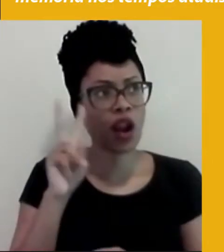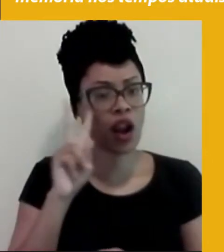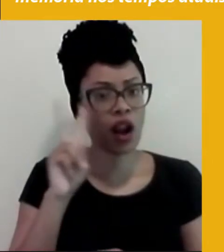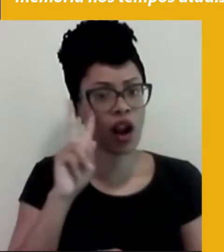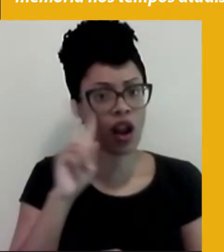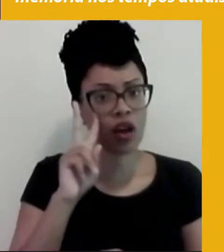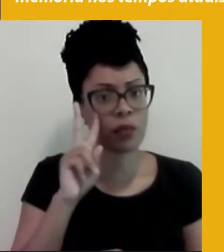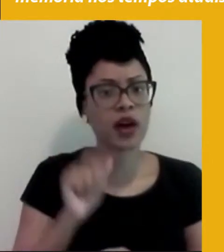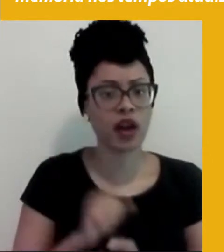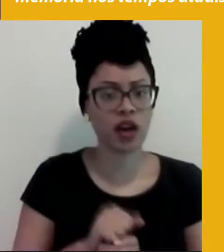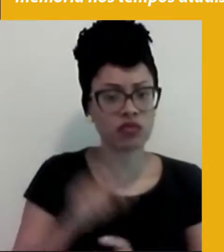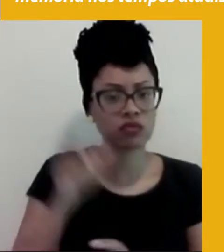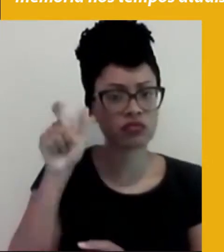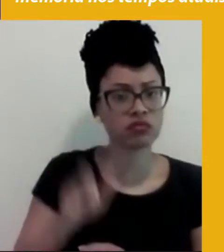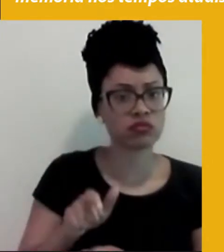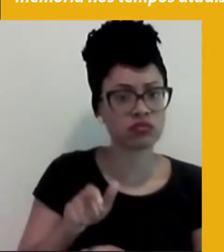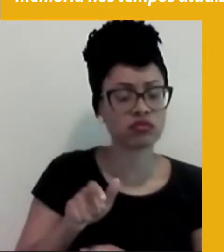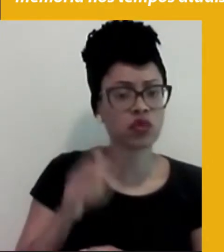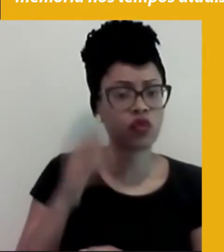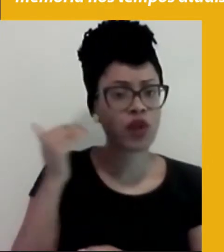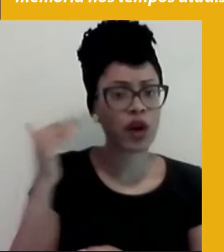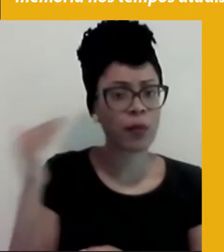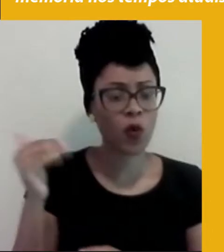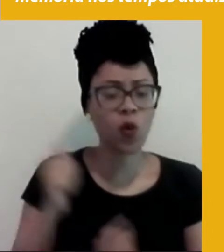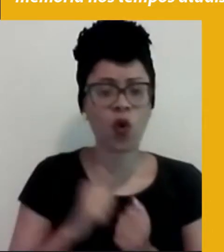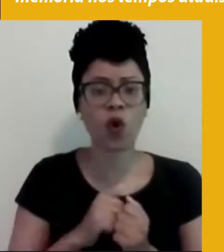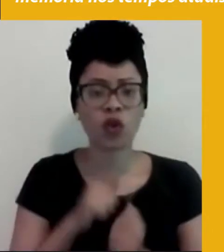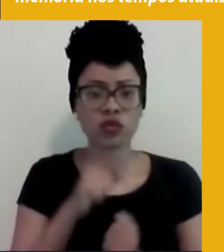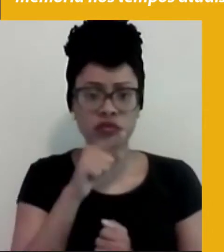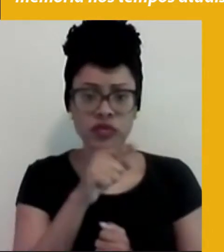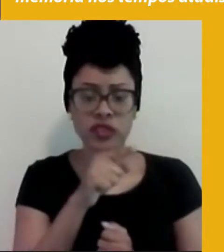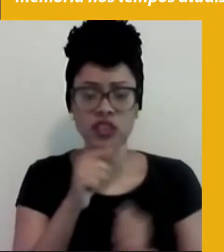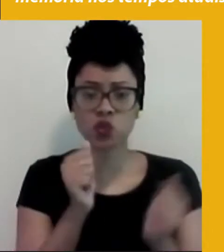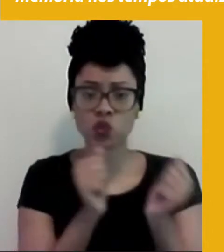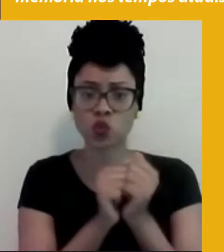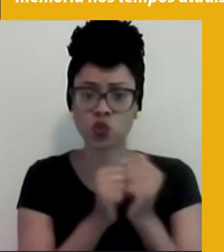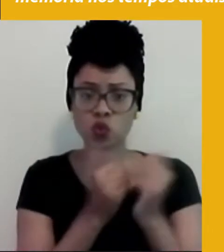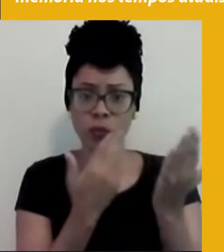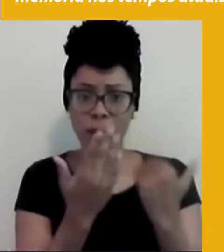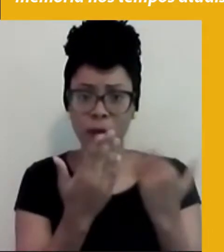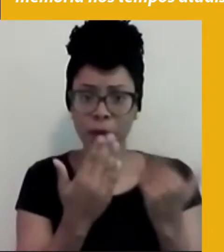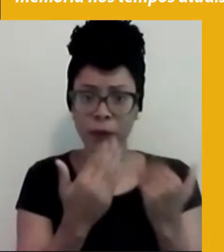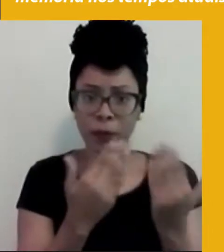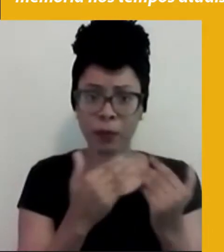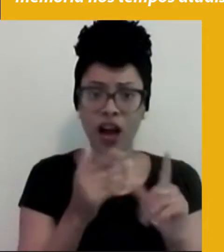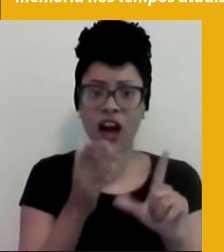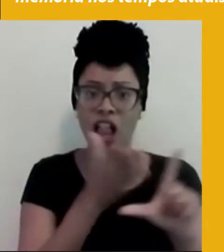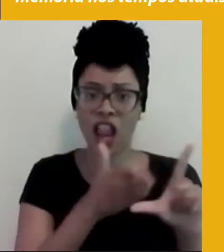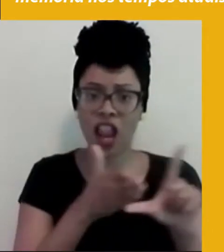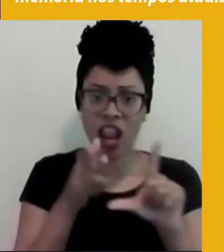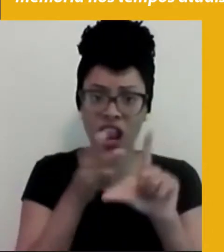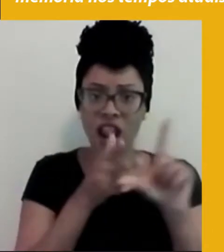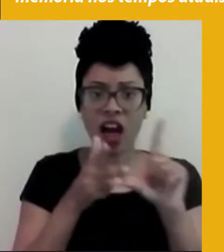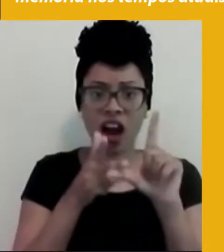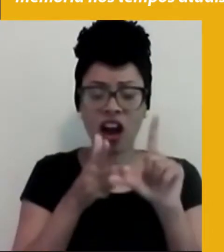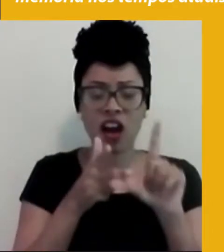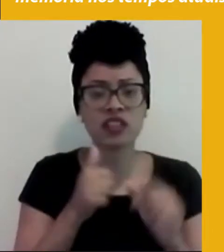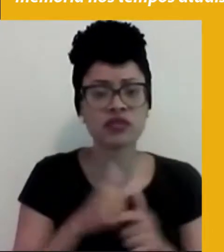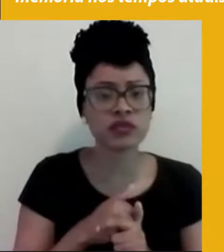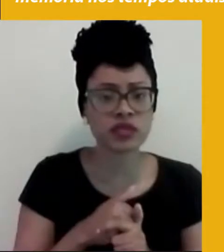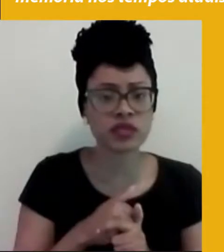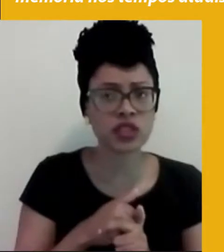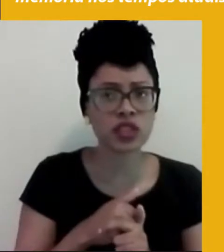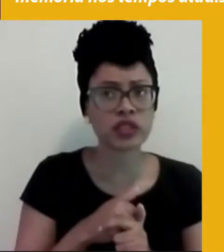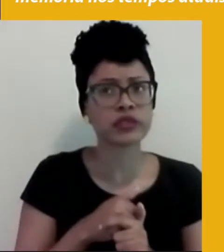no seu diálogo, na sua live com ele, que eu achei muito interessante, que assim, eu concordo plenamente, todos esses problemas estão acontecendo,